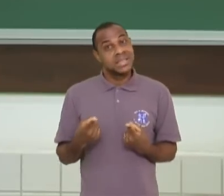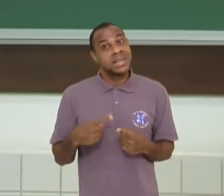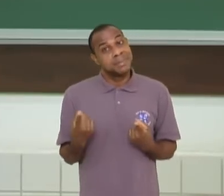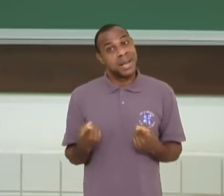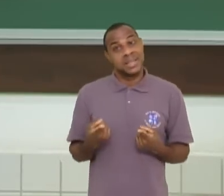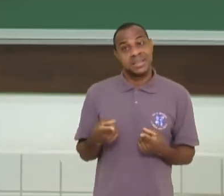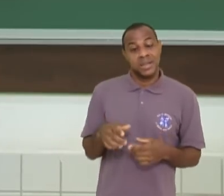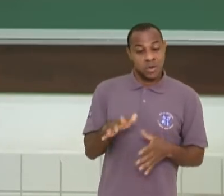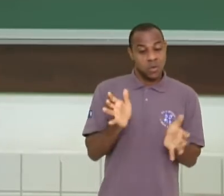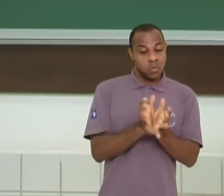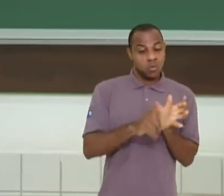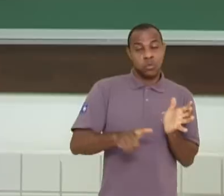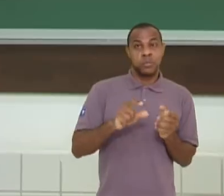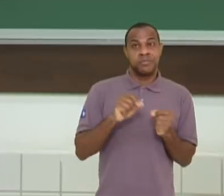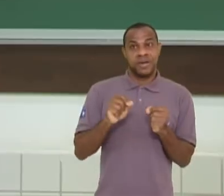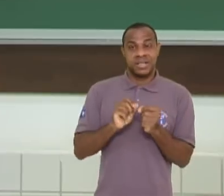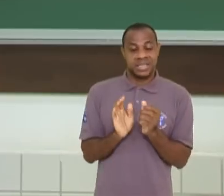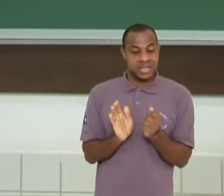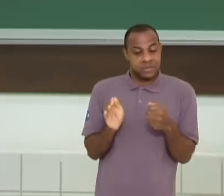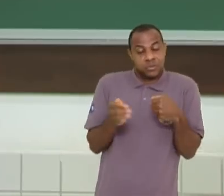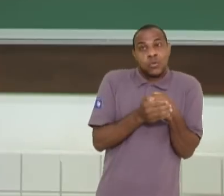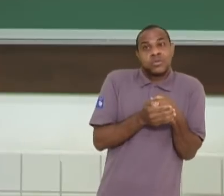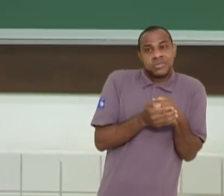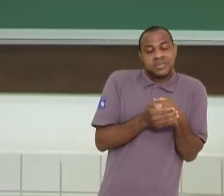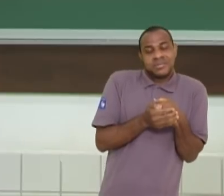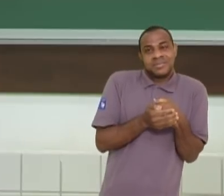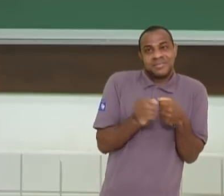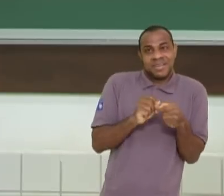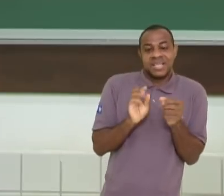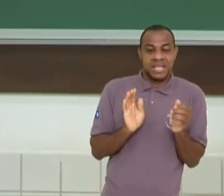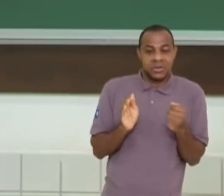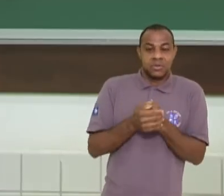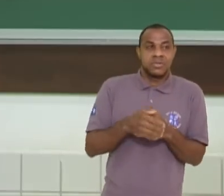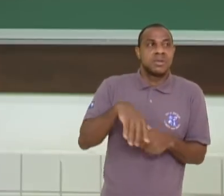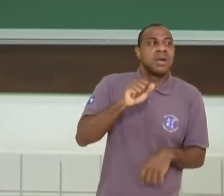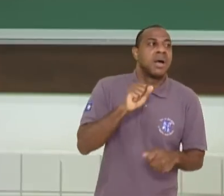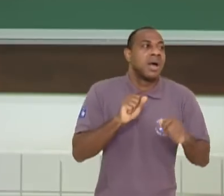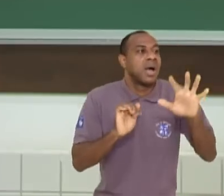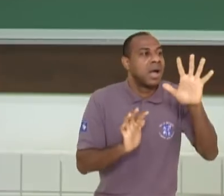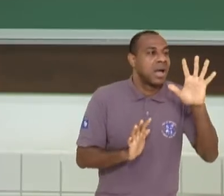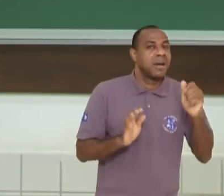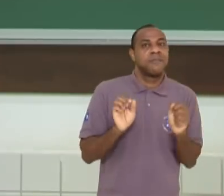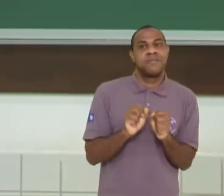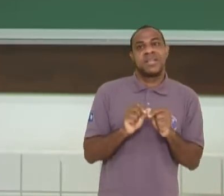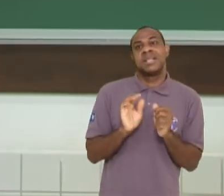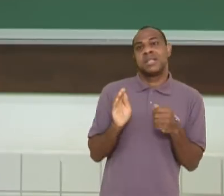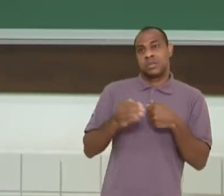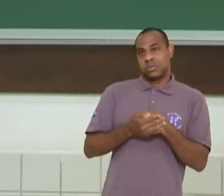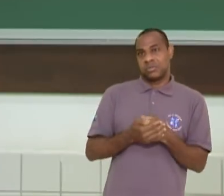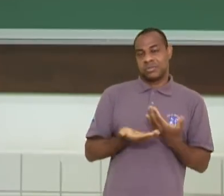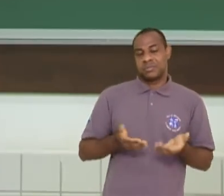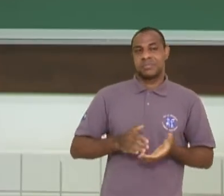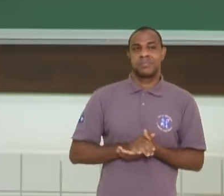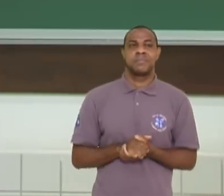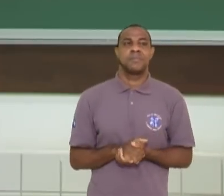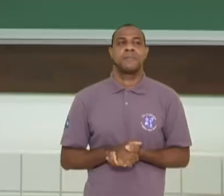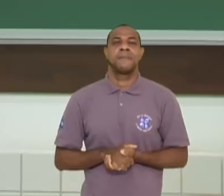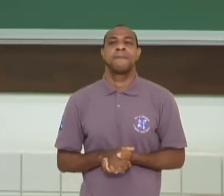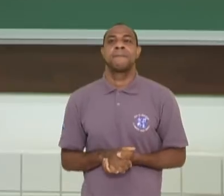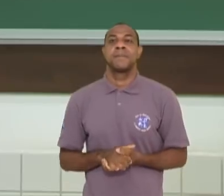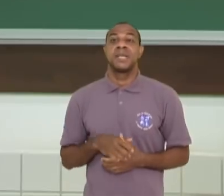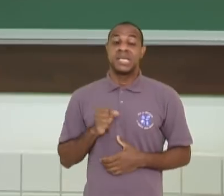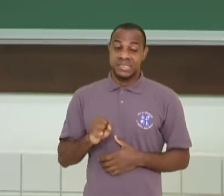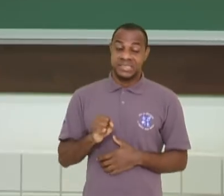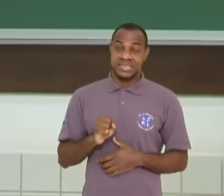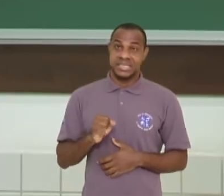atividades fora dos olhos da igreja, né? Então fugia do contexto, sempre teria que ser às escondidas, né? Porque se a igreja